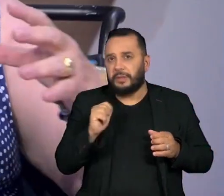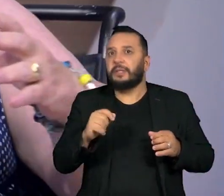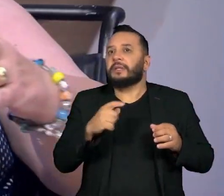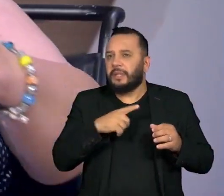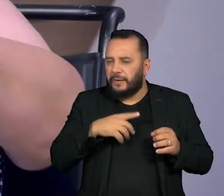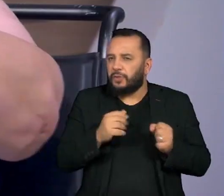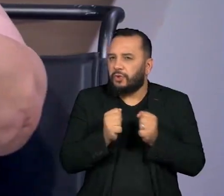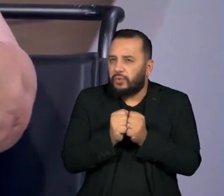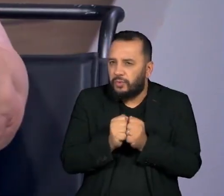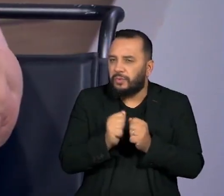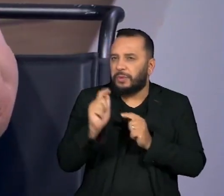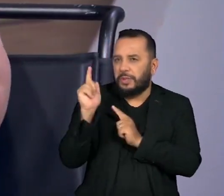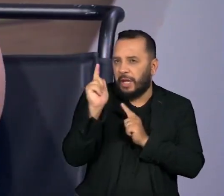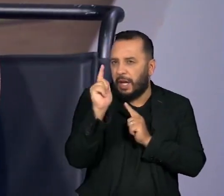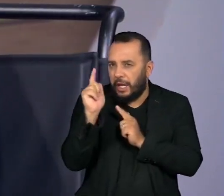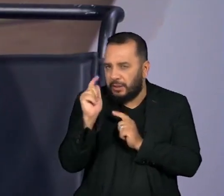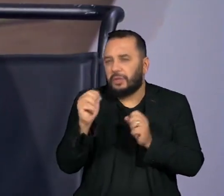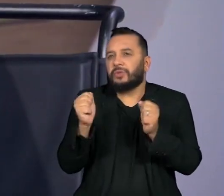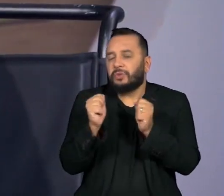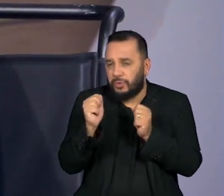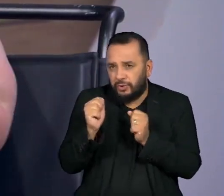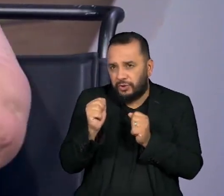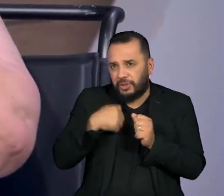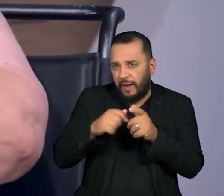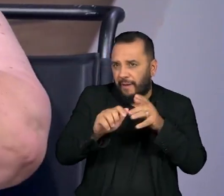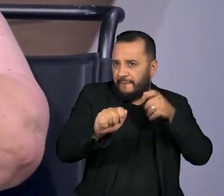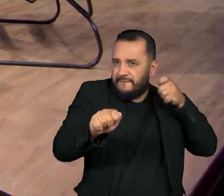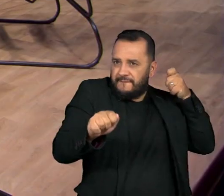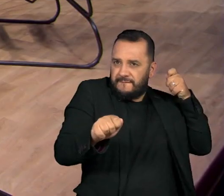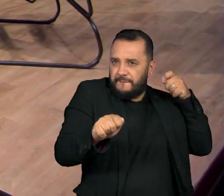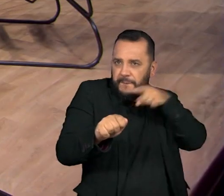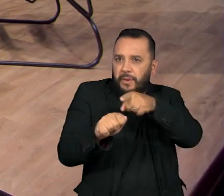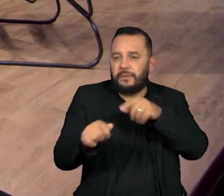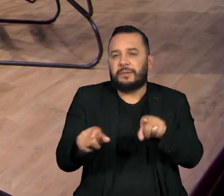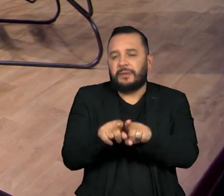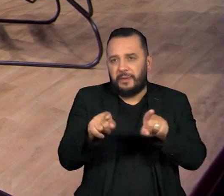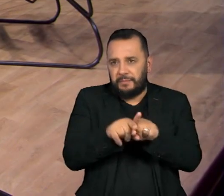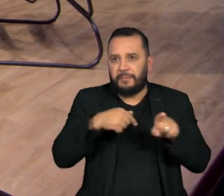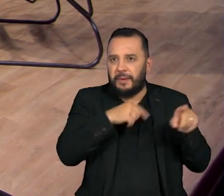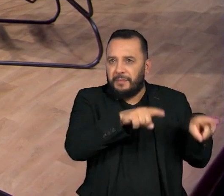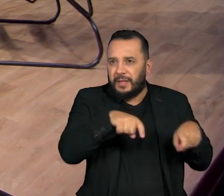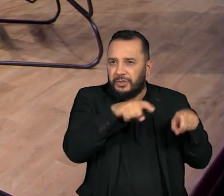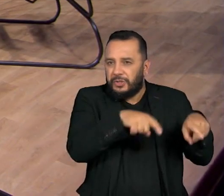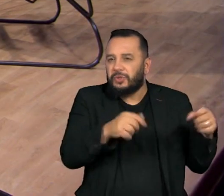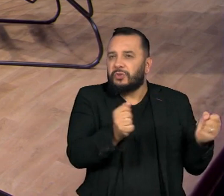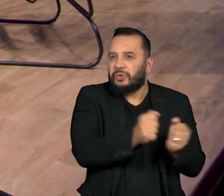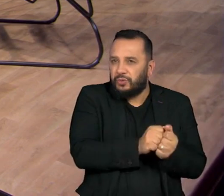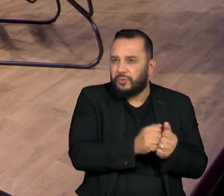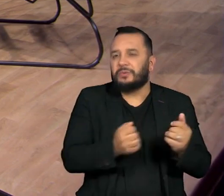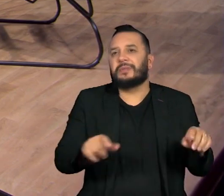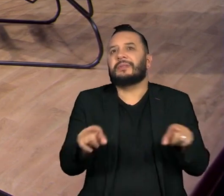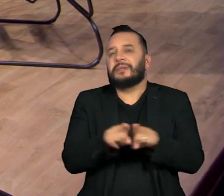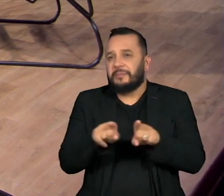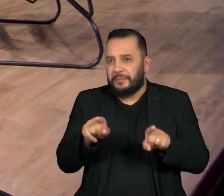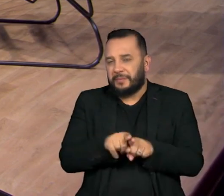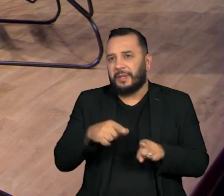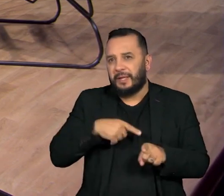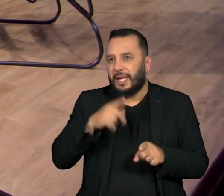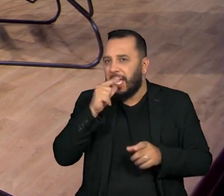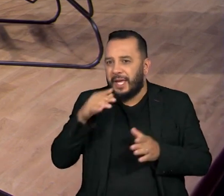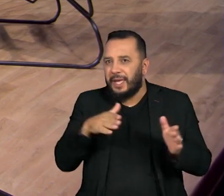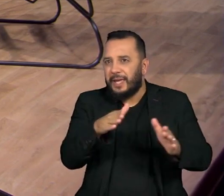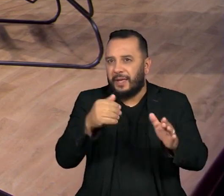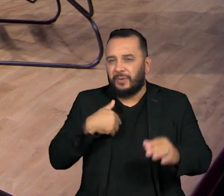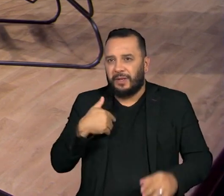da caça. Período de plantio, estavam na área de plantio. Período do material marinho, eles iam para junto do